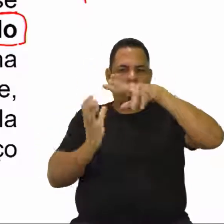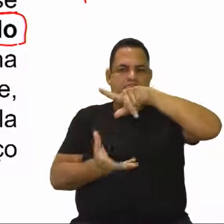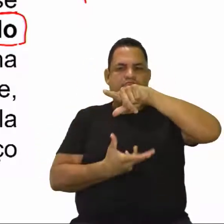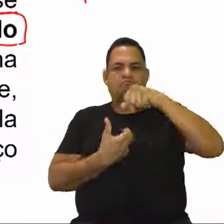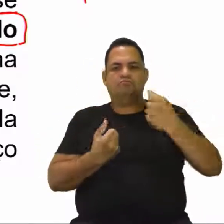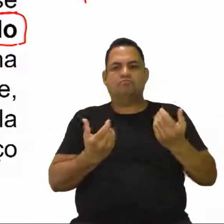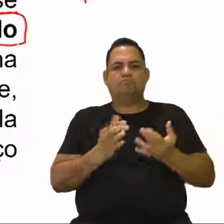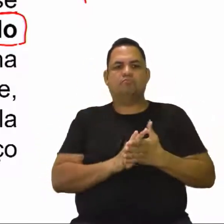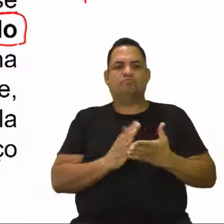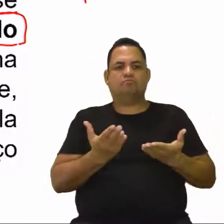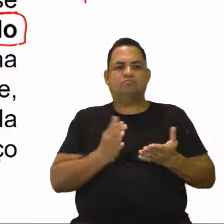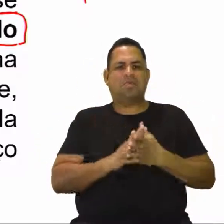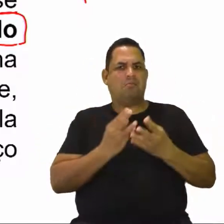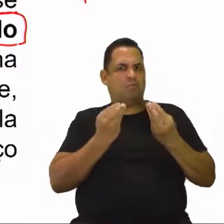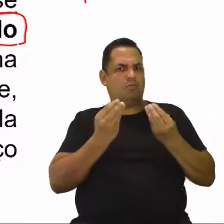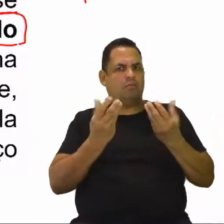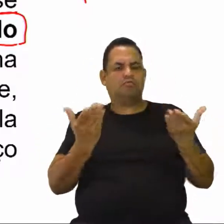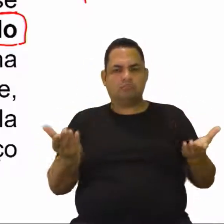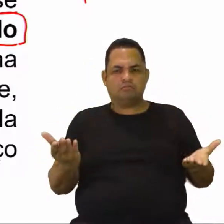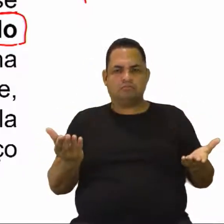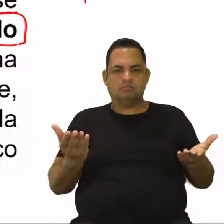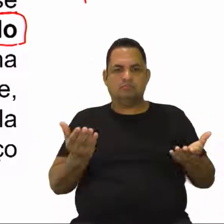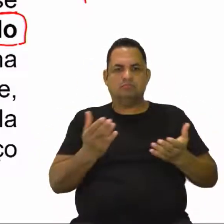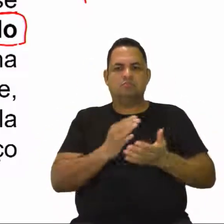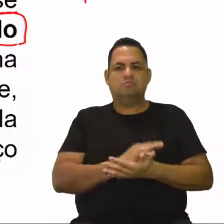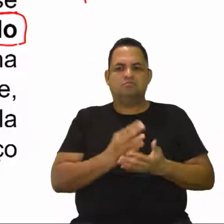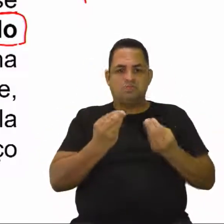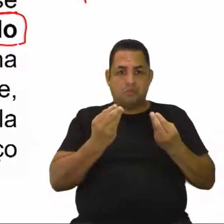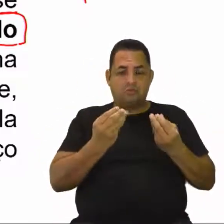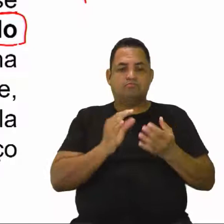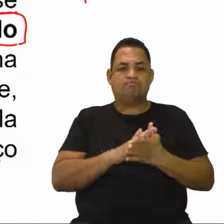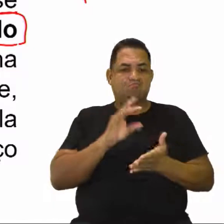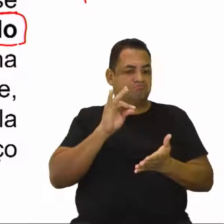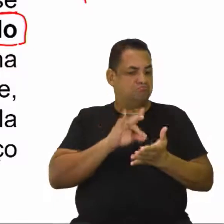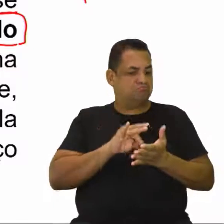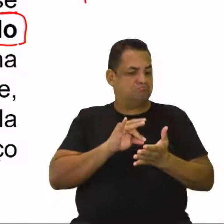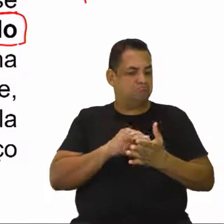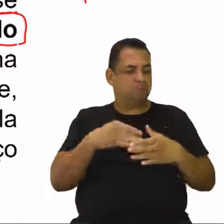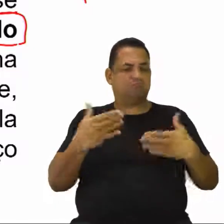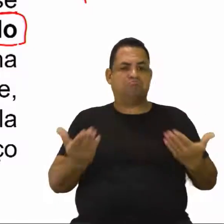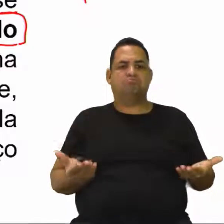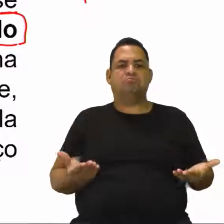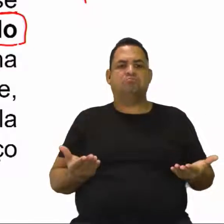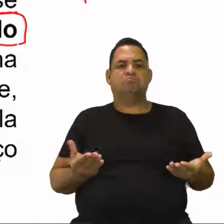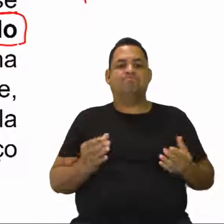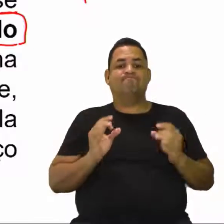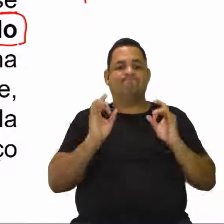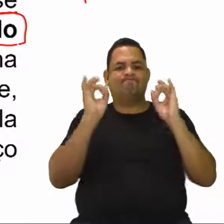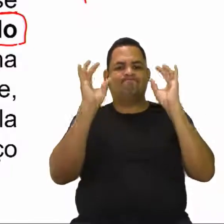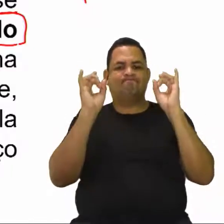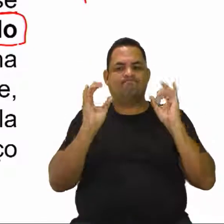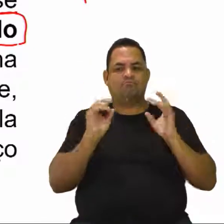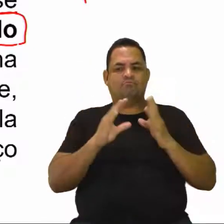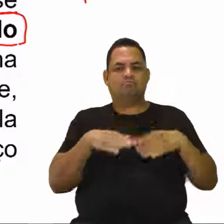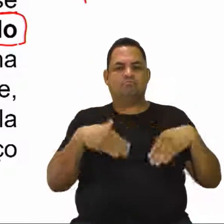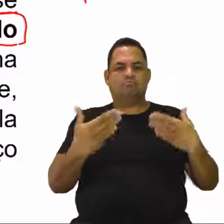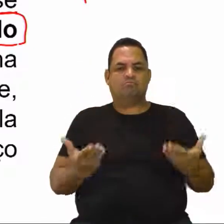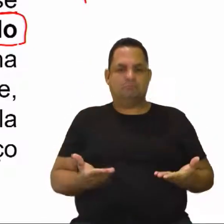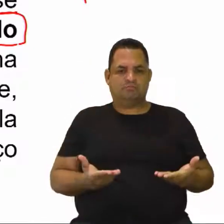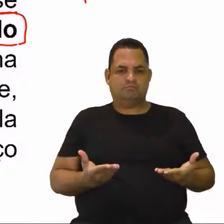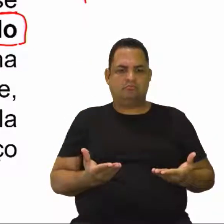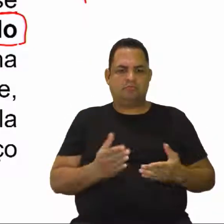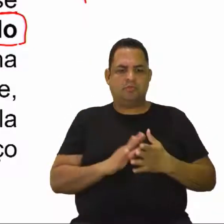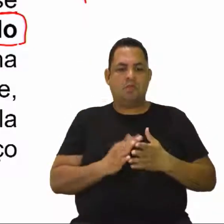mundo, isso era muito, era. Muito, muito, muito, muito mesmo. E um detalhe, com a